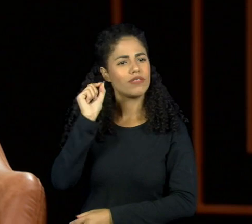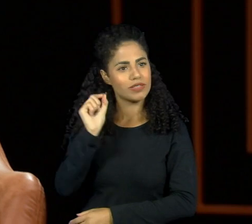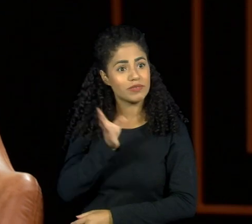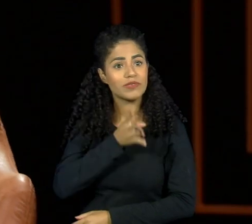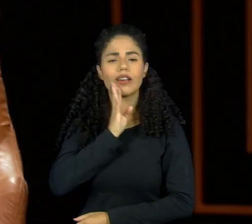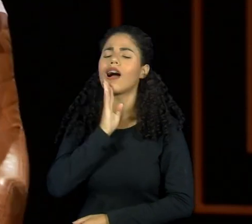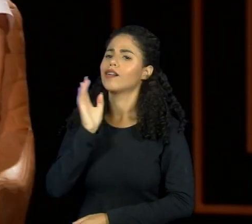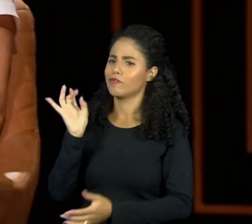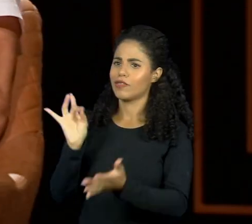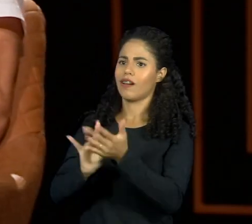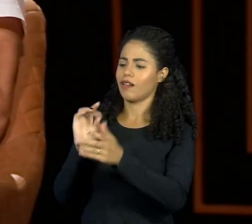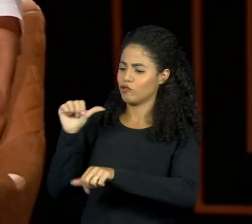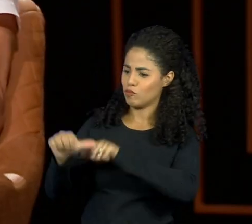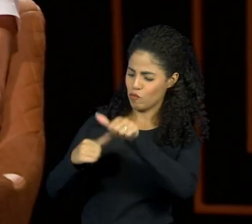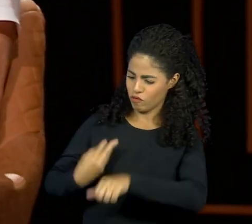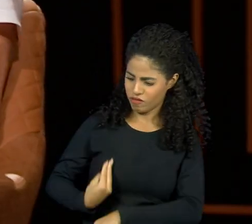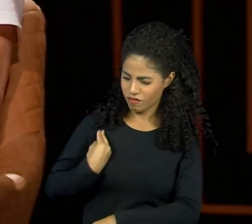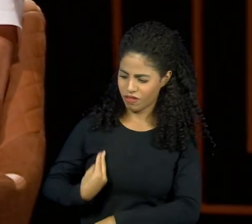Essa eu